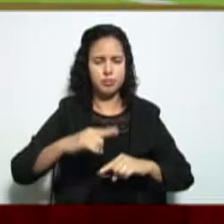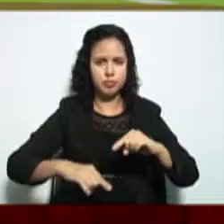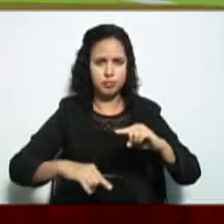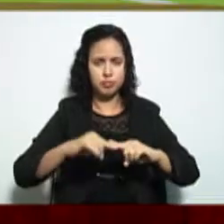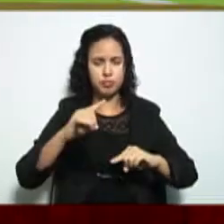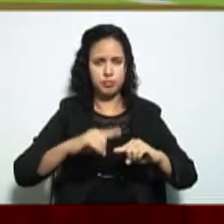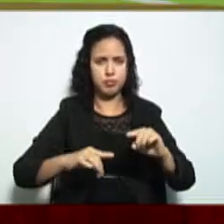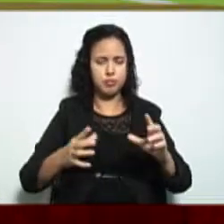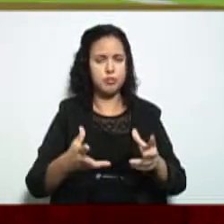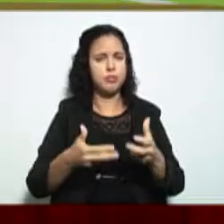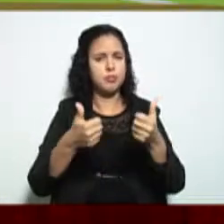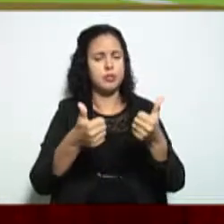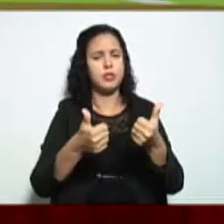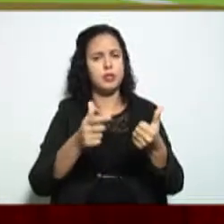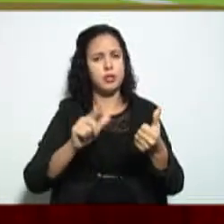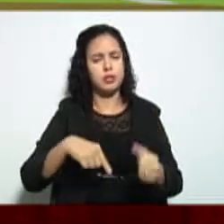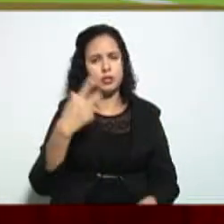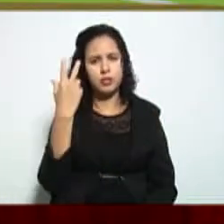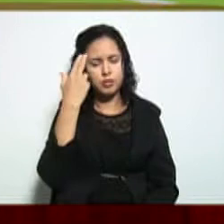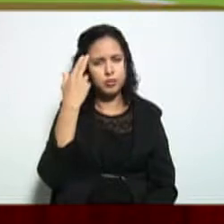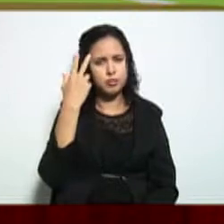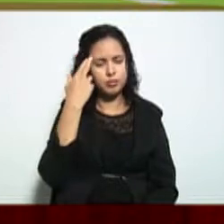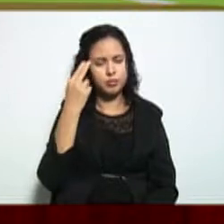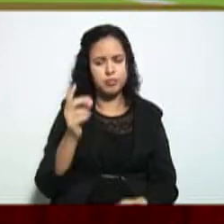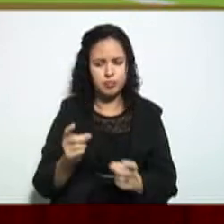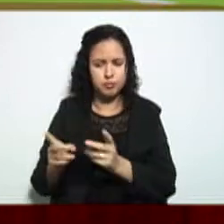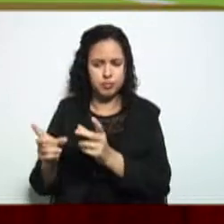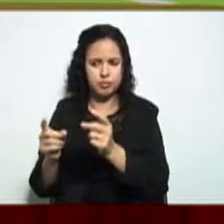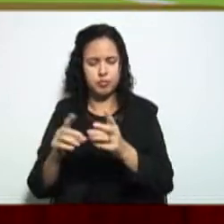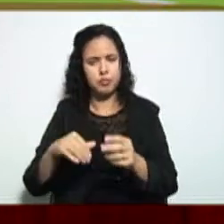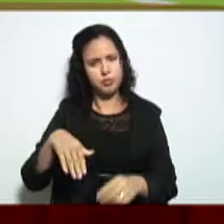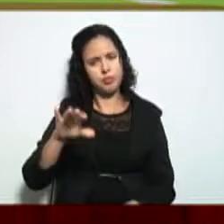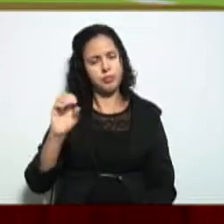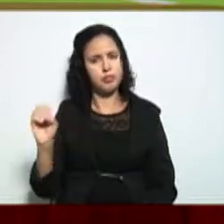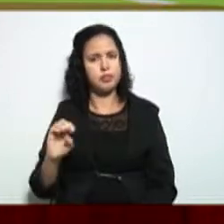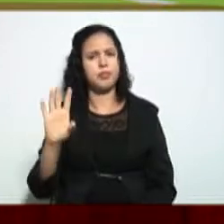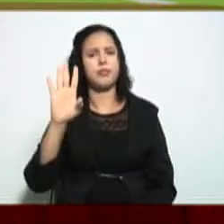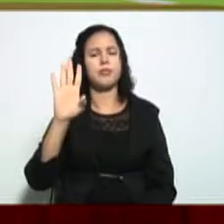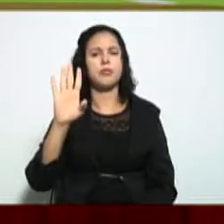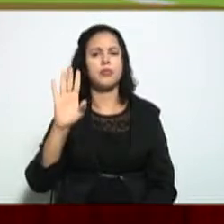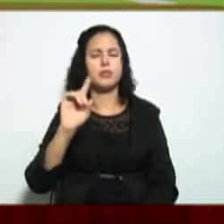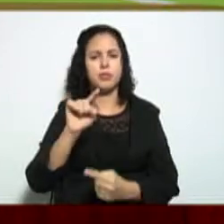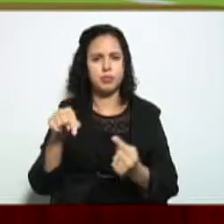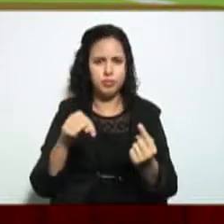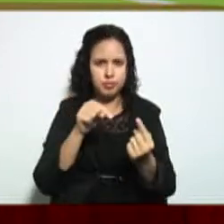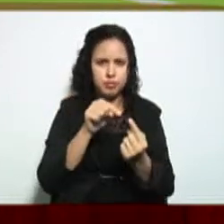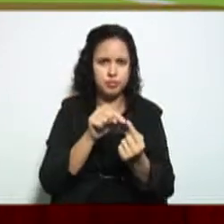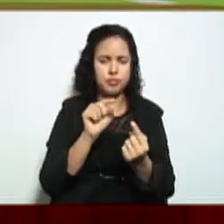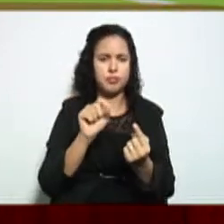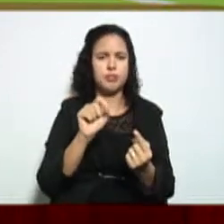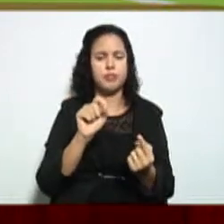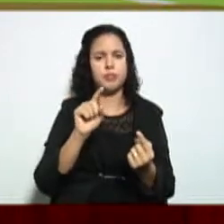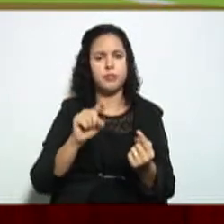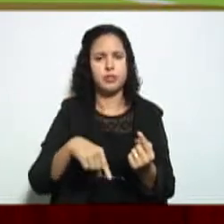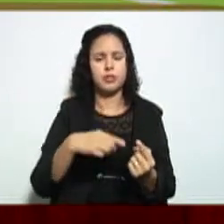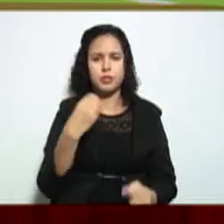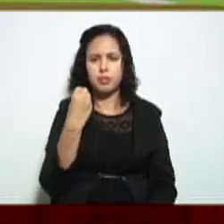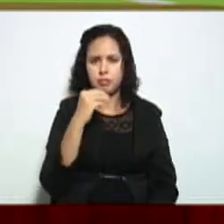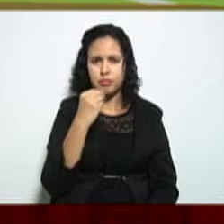né? Normalmente você vende mais caro. Então, o objetivo é esse, né? E